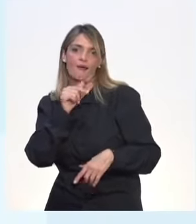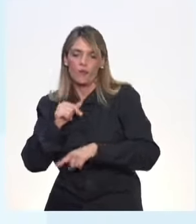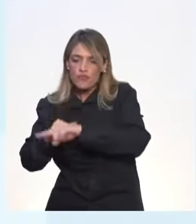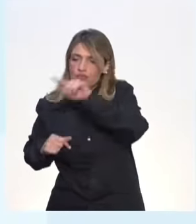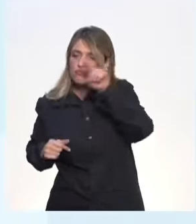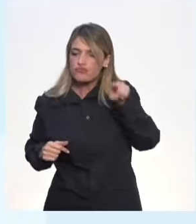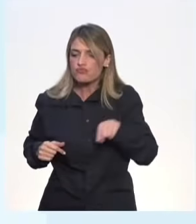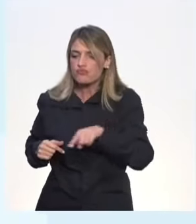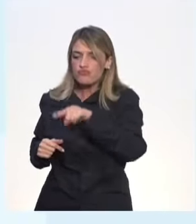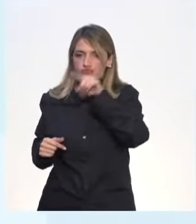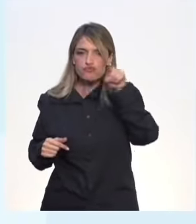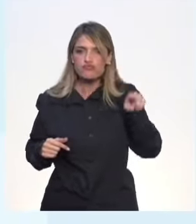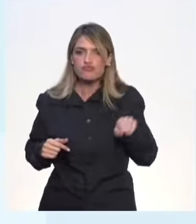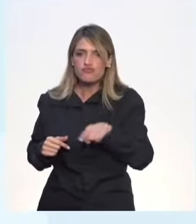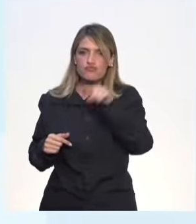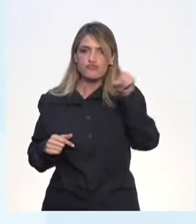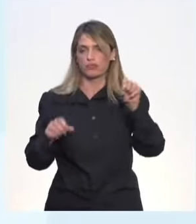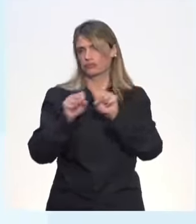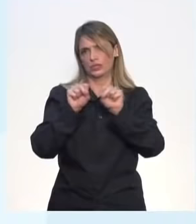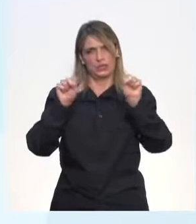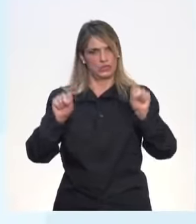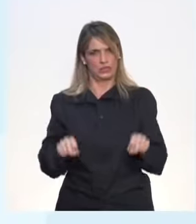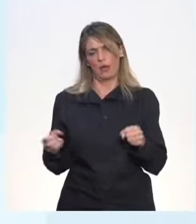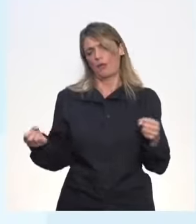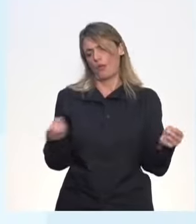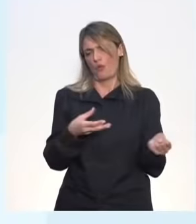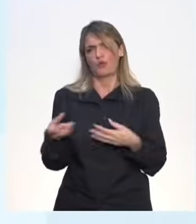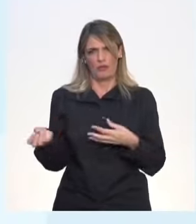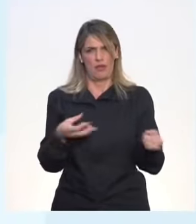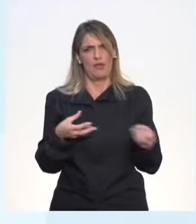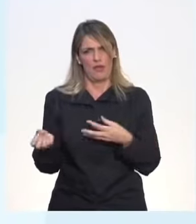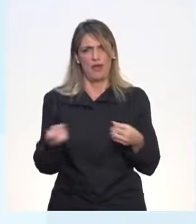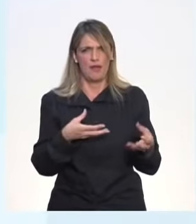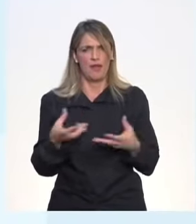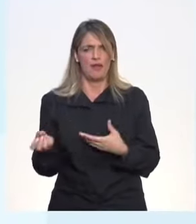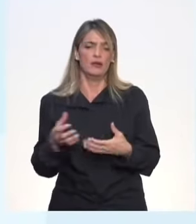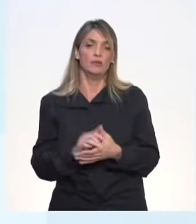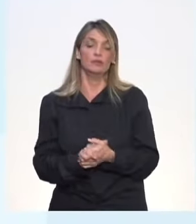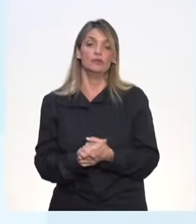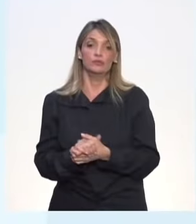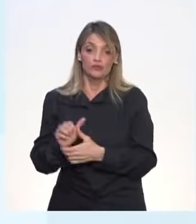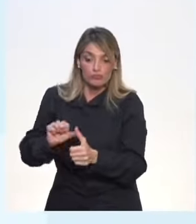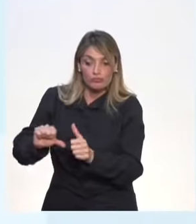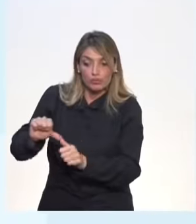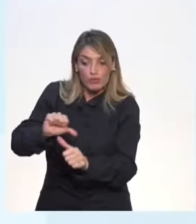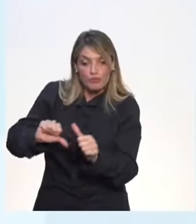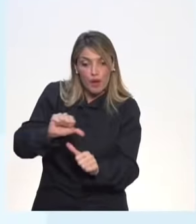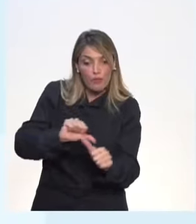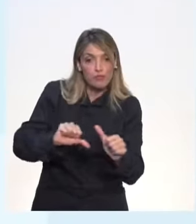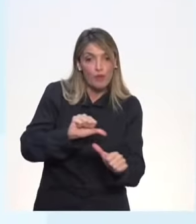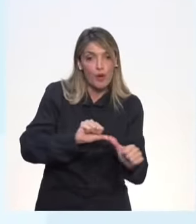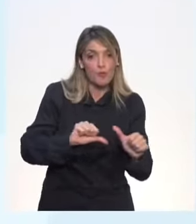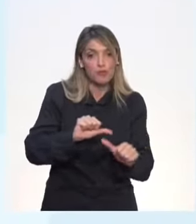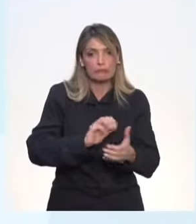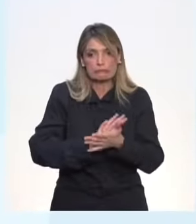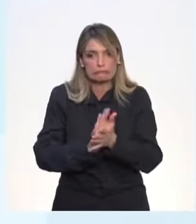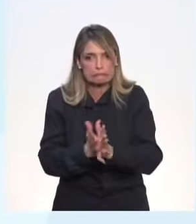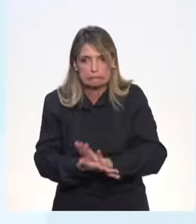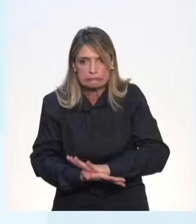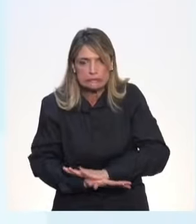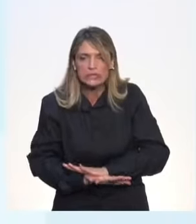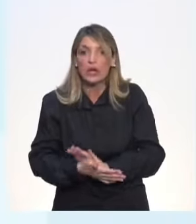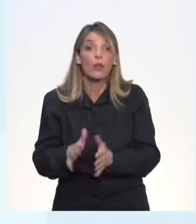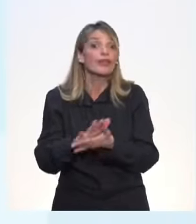desenvolvidas com outro mal um outro sistema mais moderno inclusive de transformações ali eu não tô esmagando